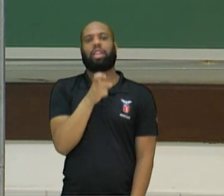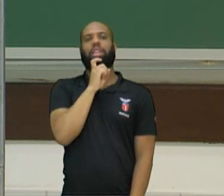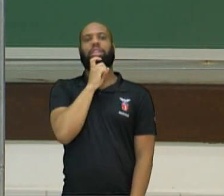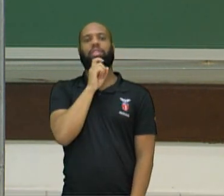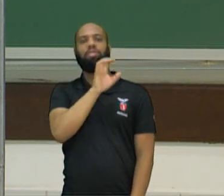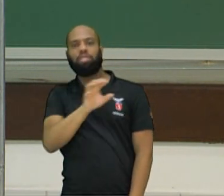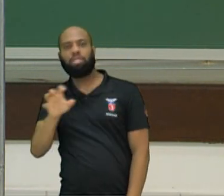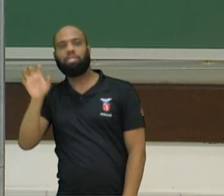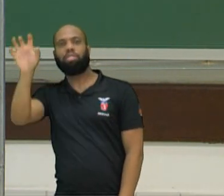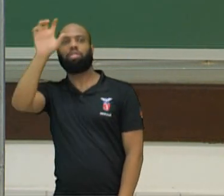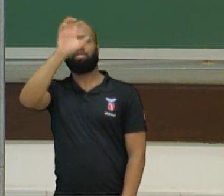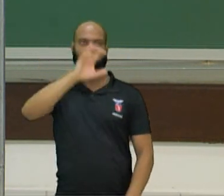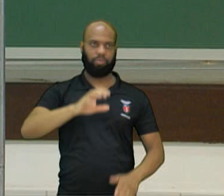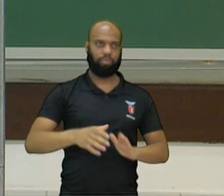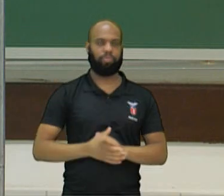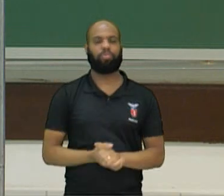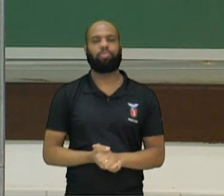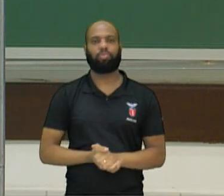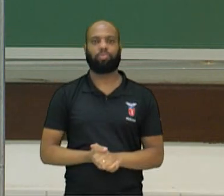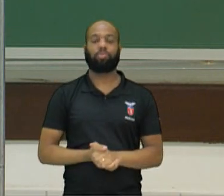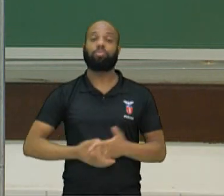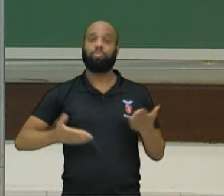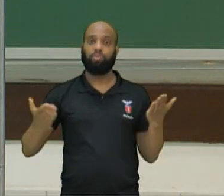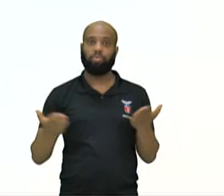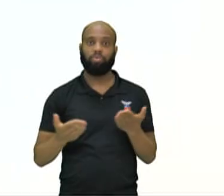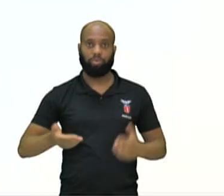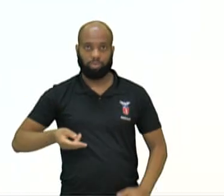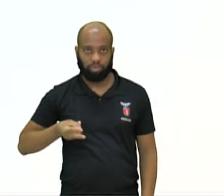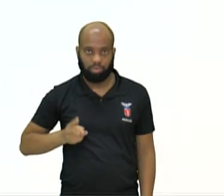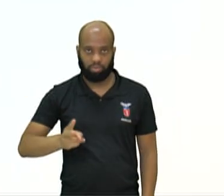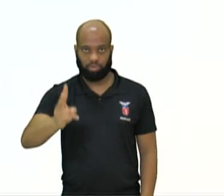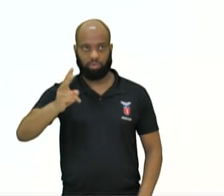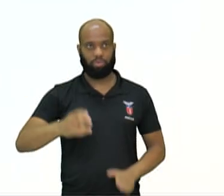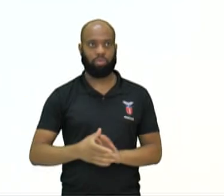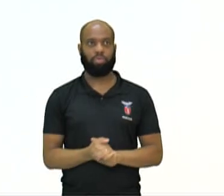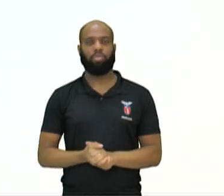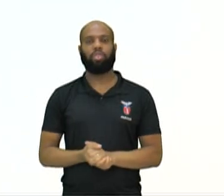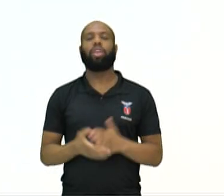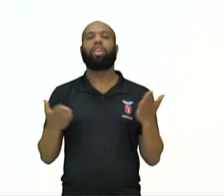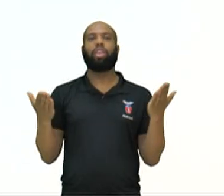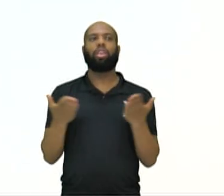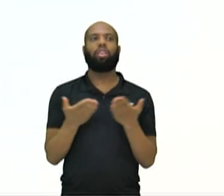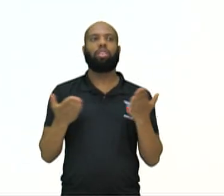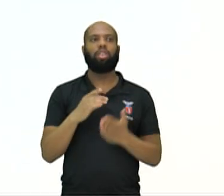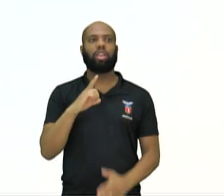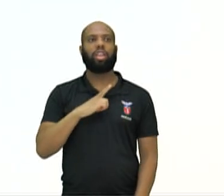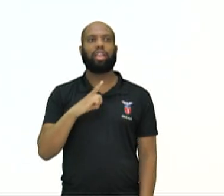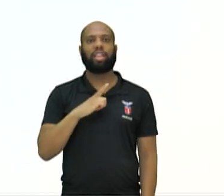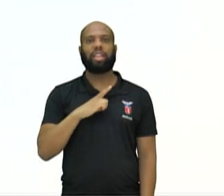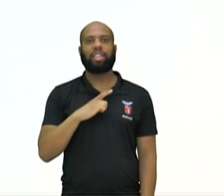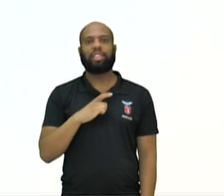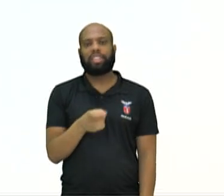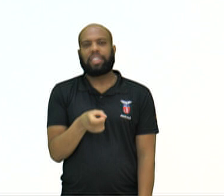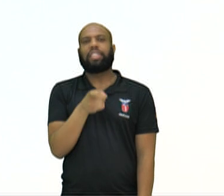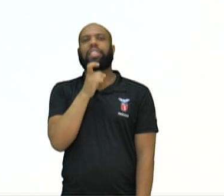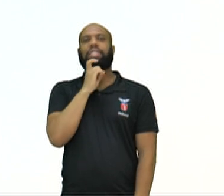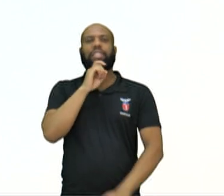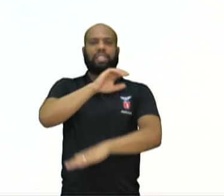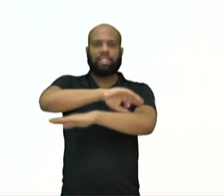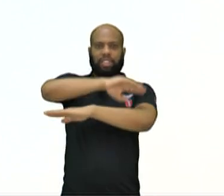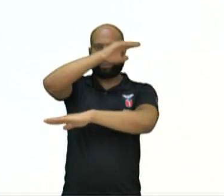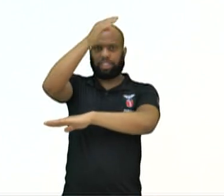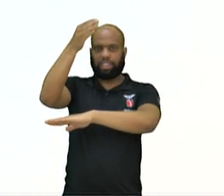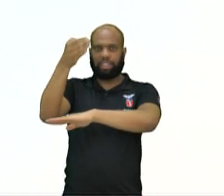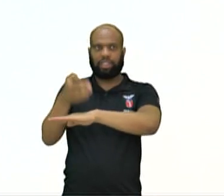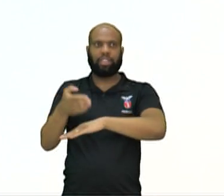que dispõe de um clima frio de montanha. Dando continuidade aqui, ó, clima de frio de montanha na localidade de Lukla, no